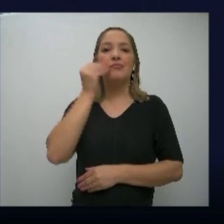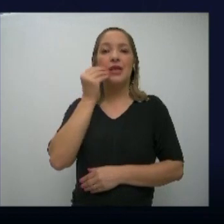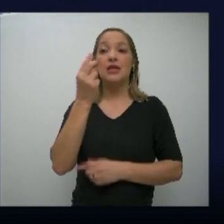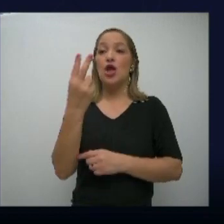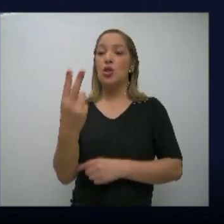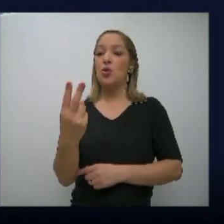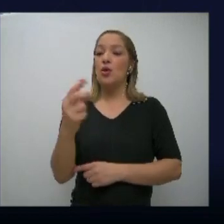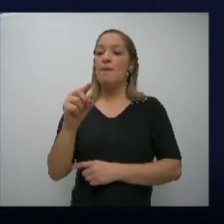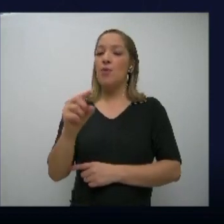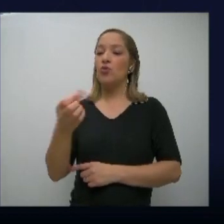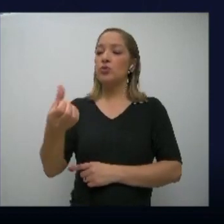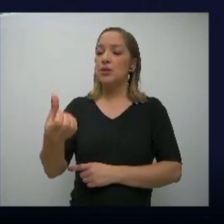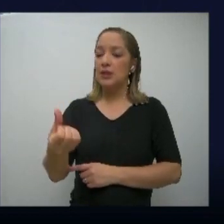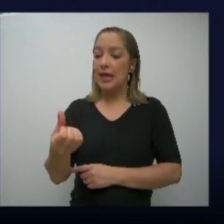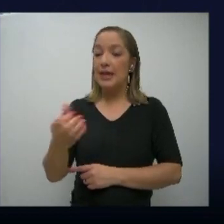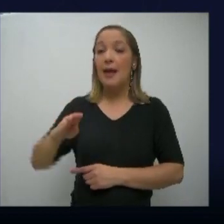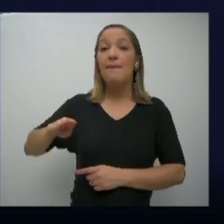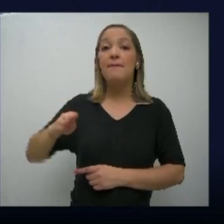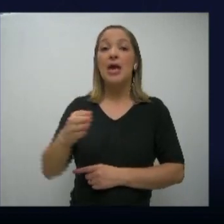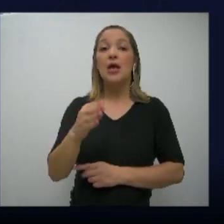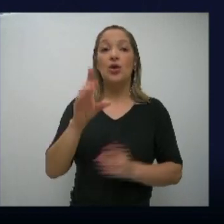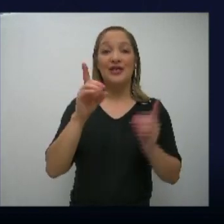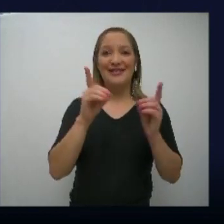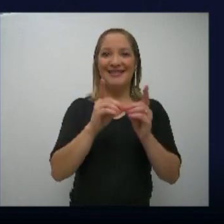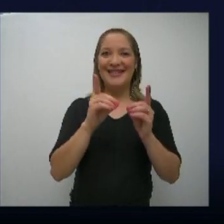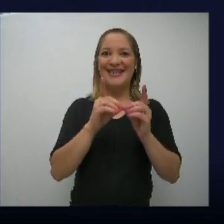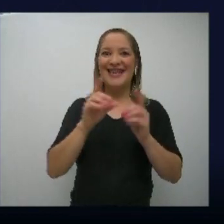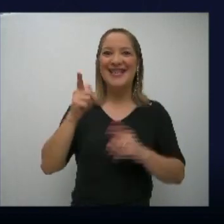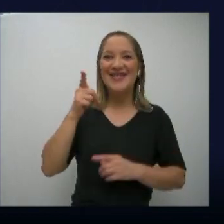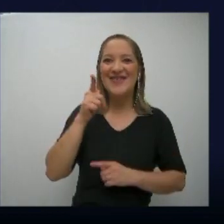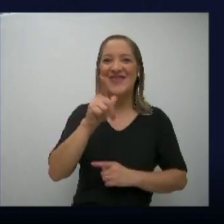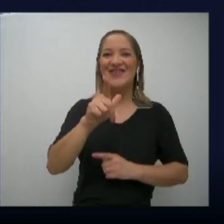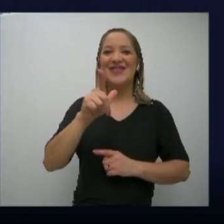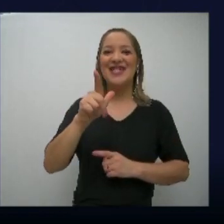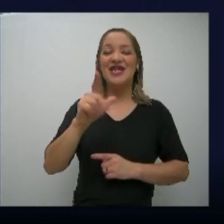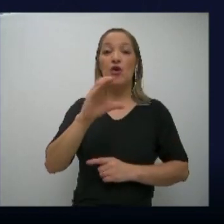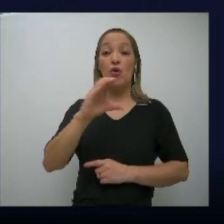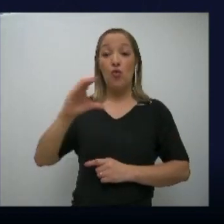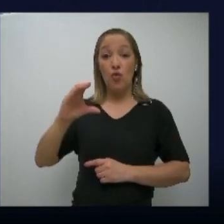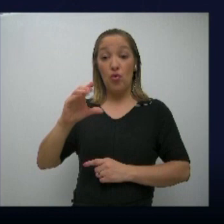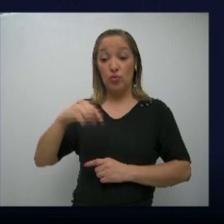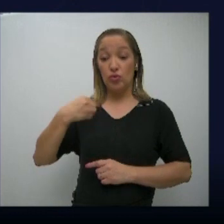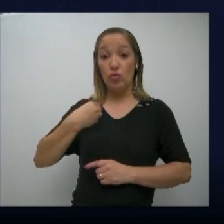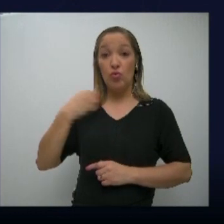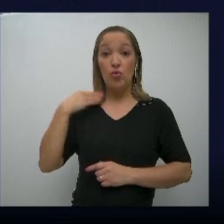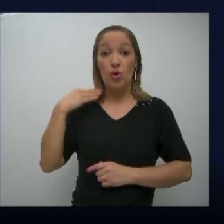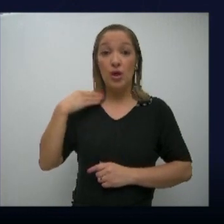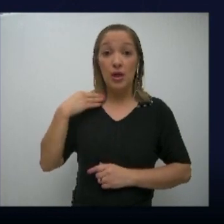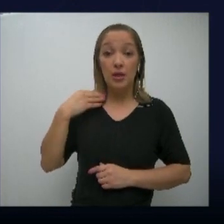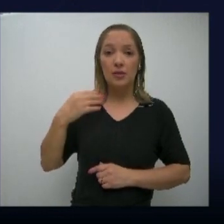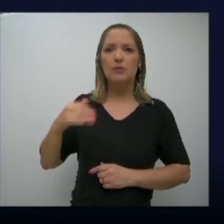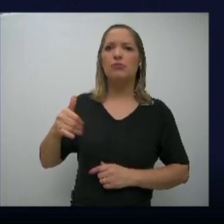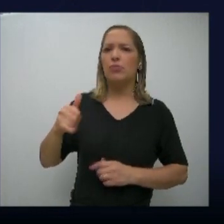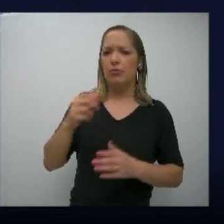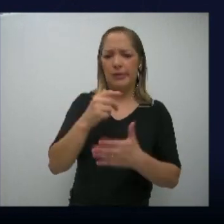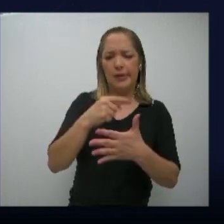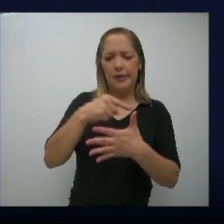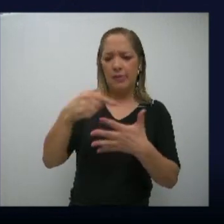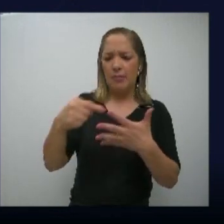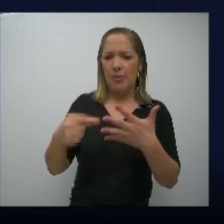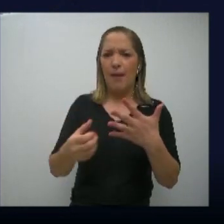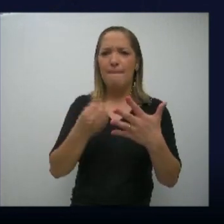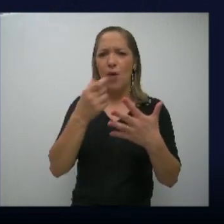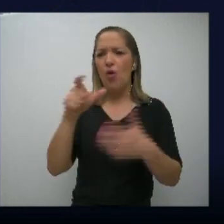2.6 milhões de cliente vão ter a chance de ter uma conta corrente com a gente com todas as suas vantagens né conta